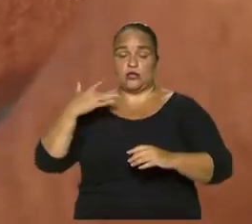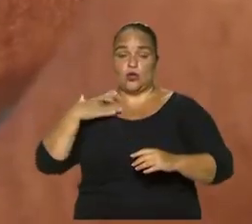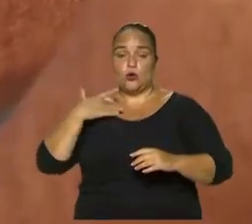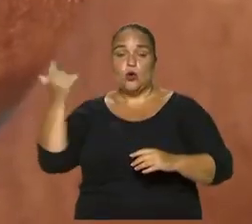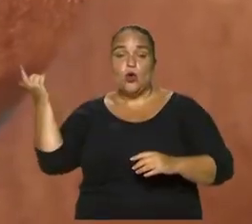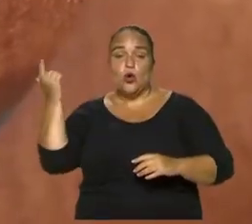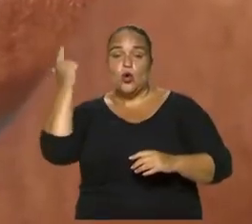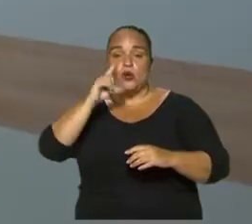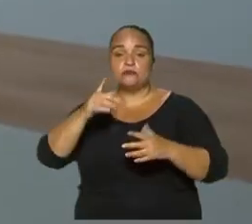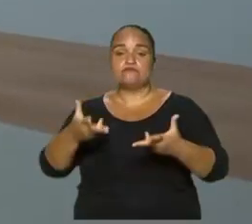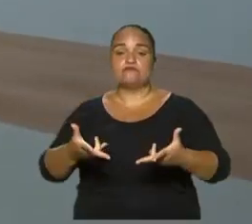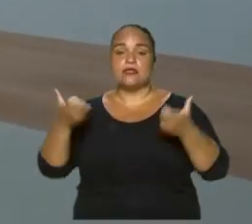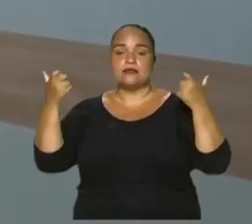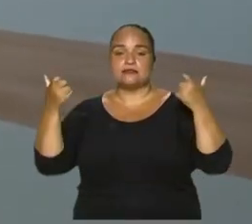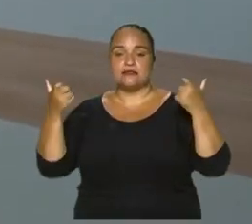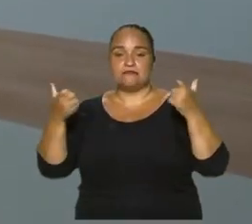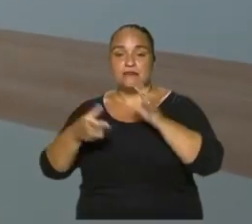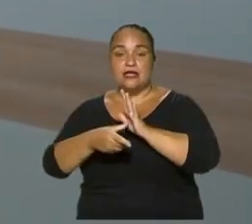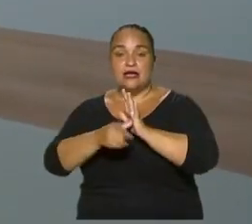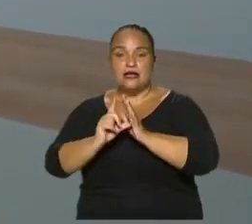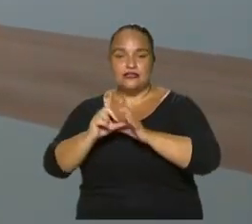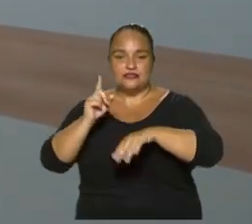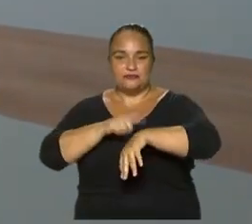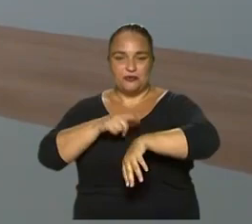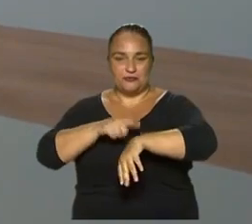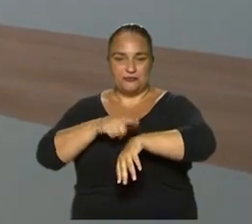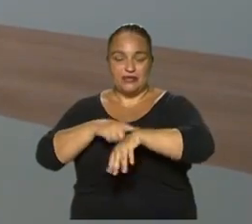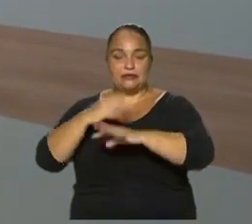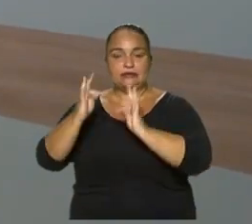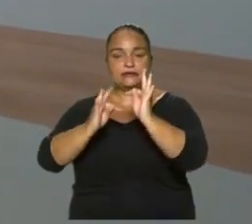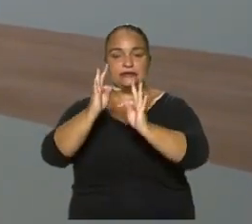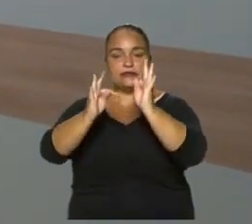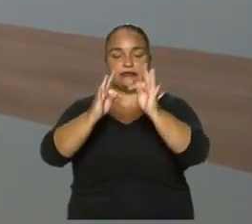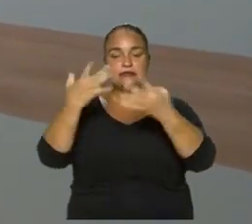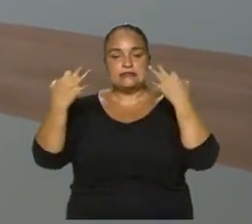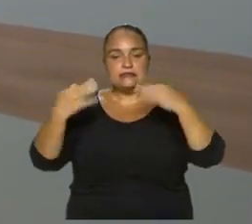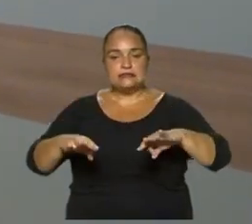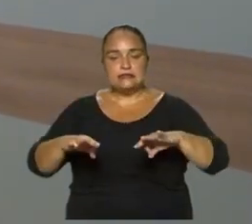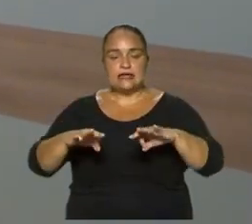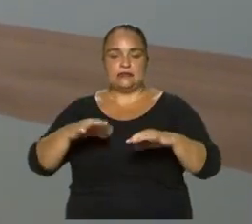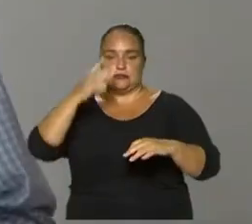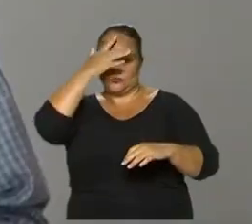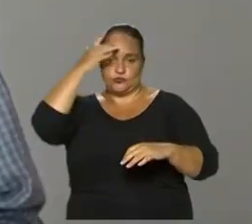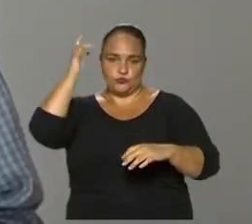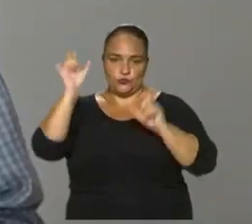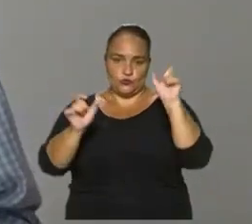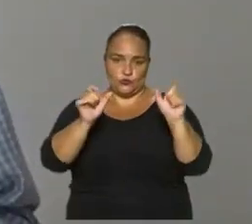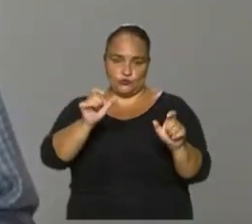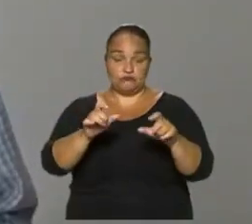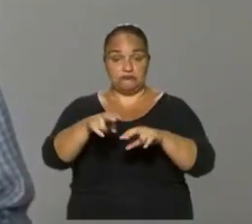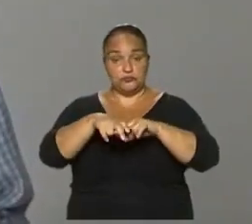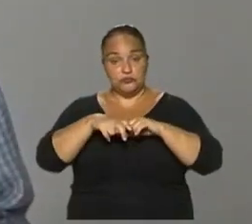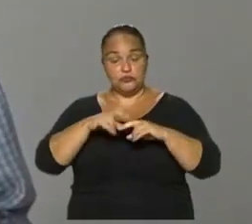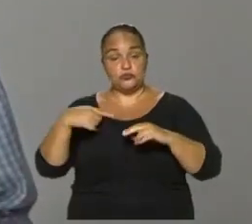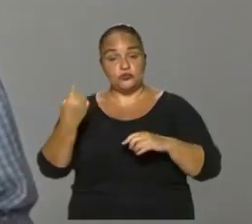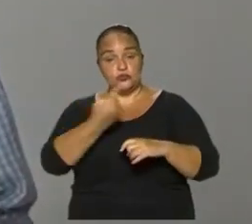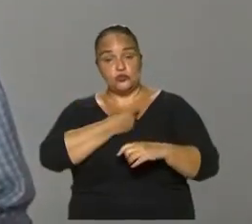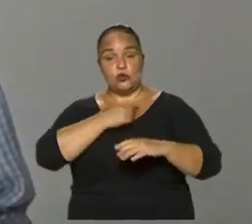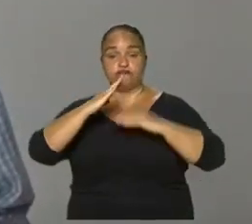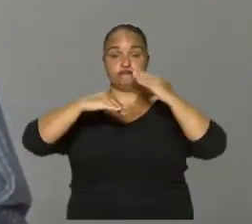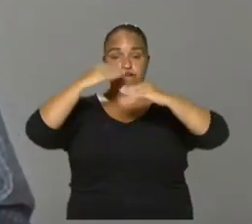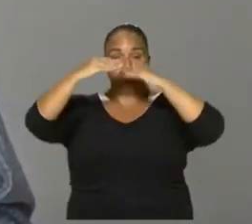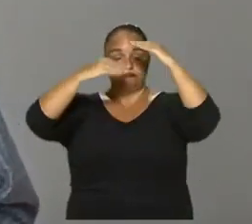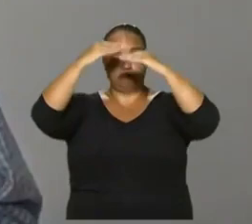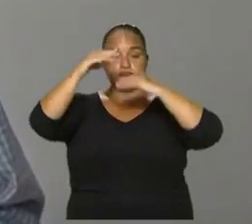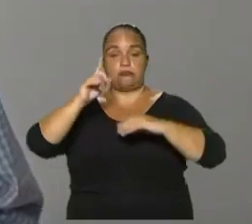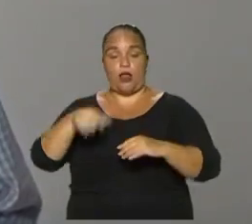conseguir detectar precocemente e tratar adequadamente os pacientes. Portanto, o que nós estamos desenvolvendo